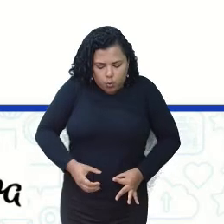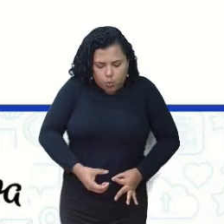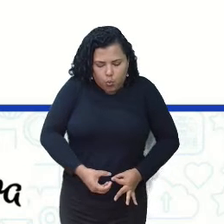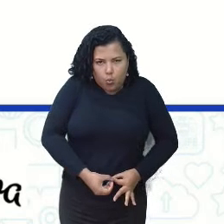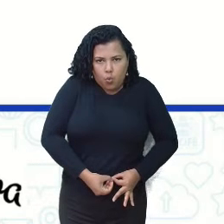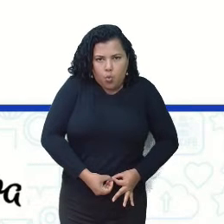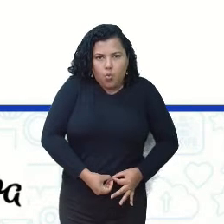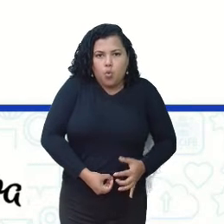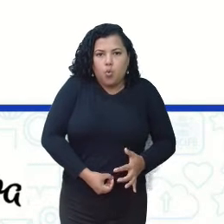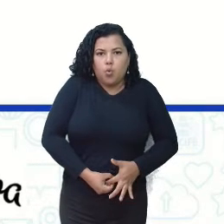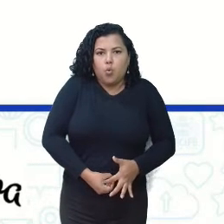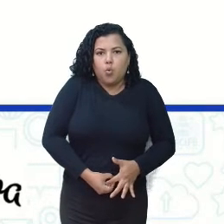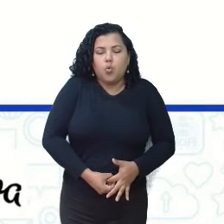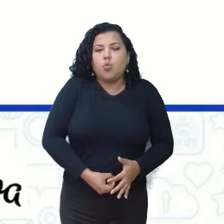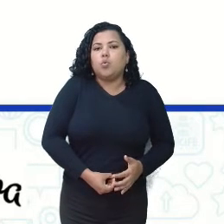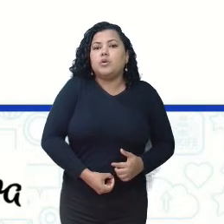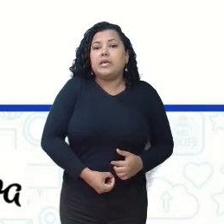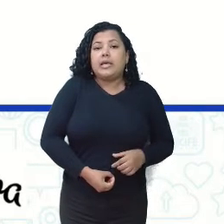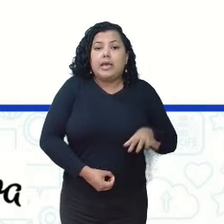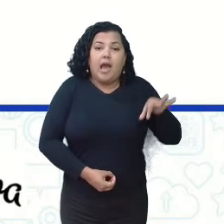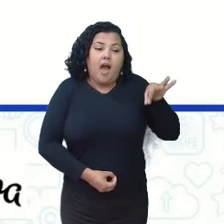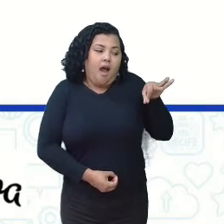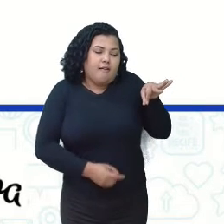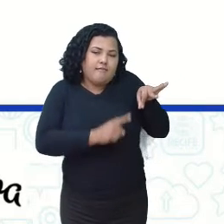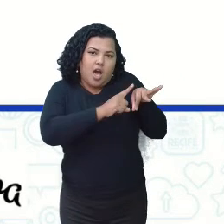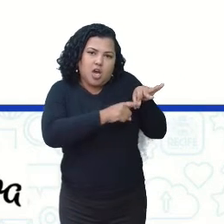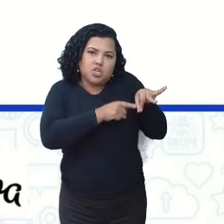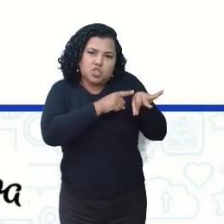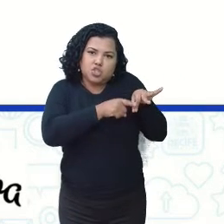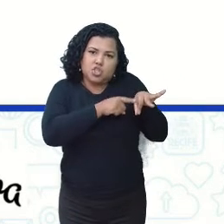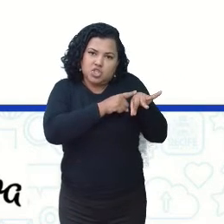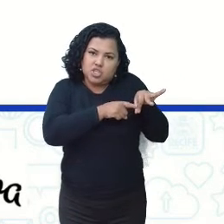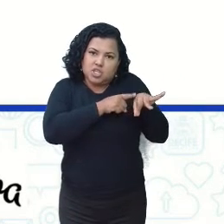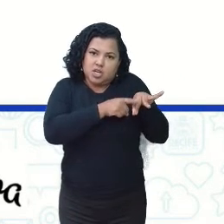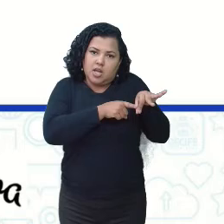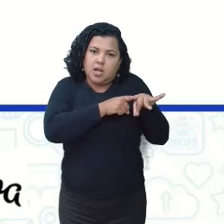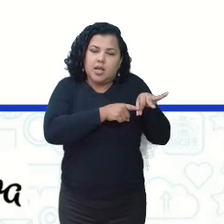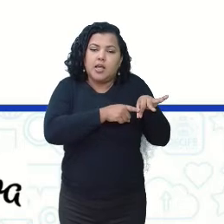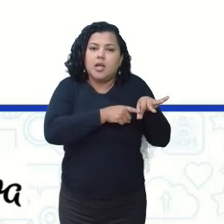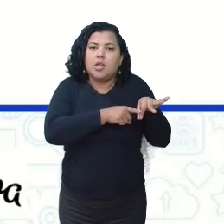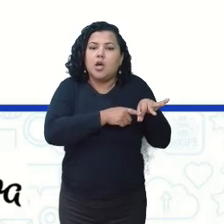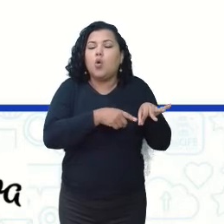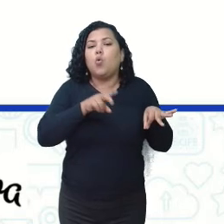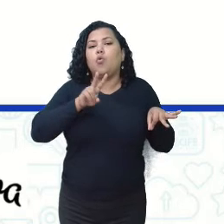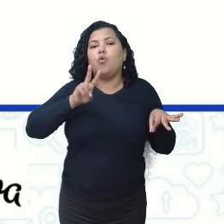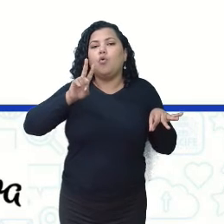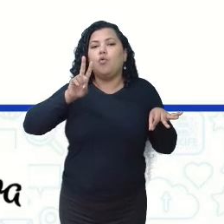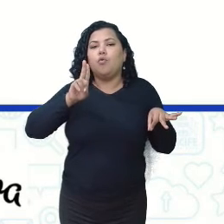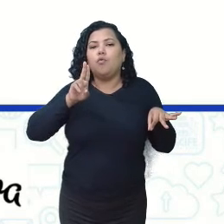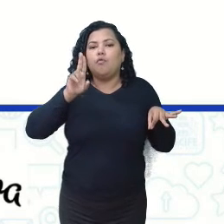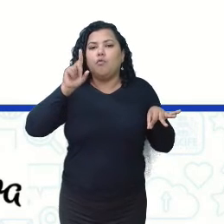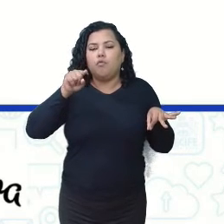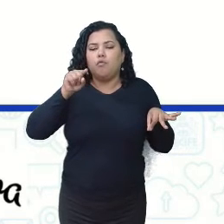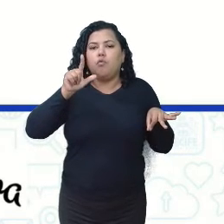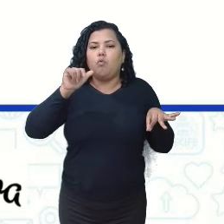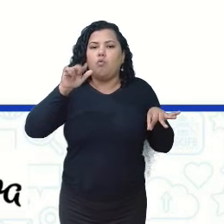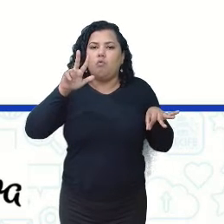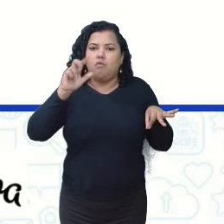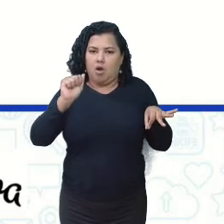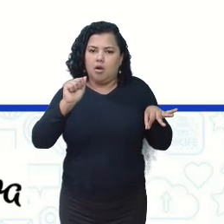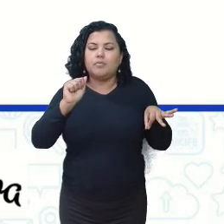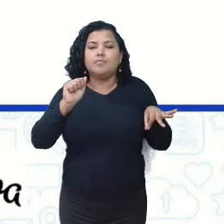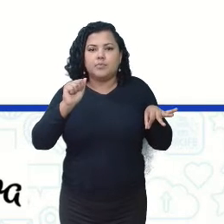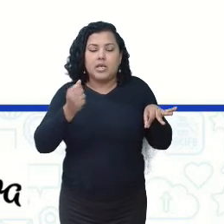útero, a vagina e o pudendo feminino, também chamado de vulva, que é composta pelos